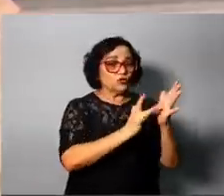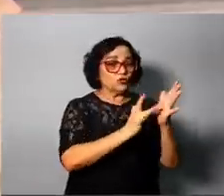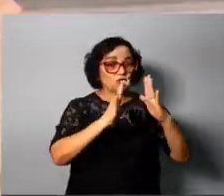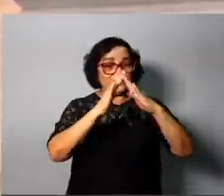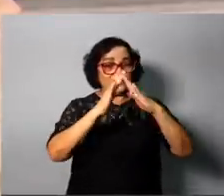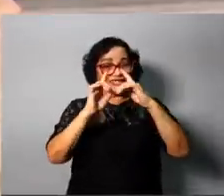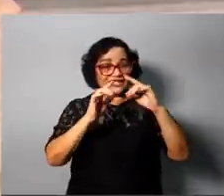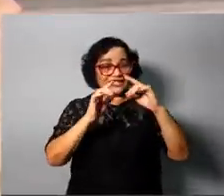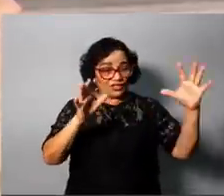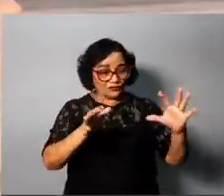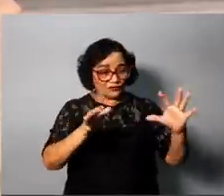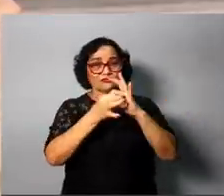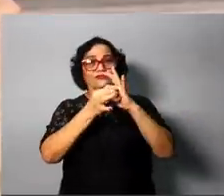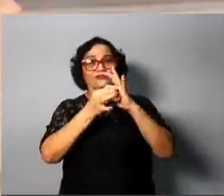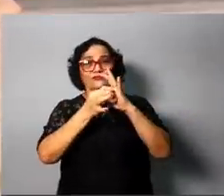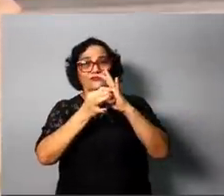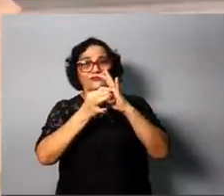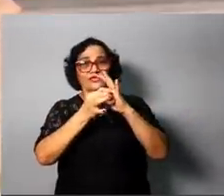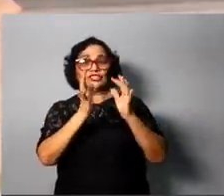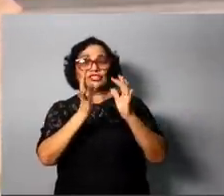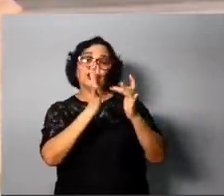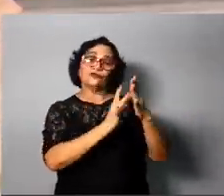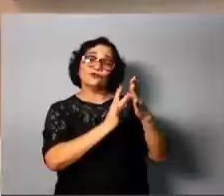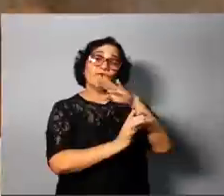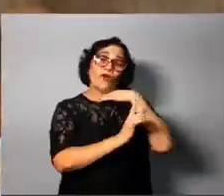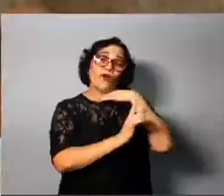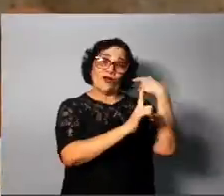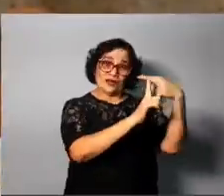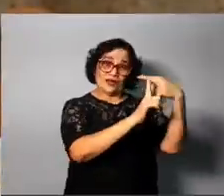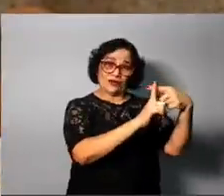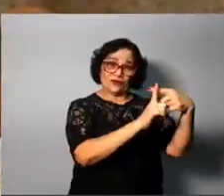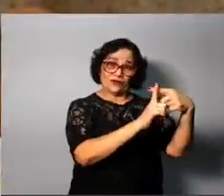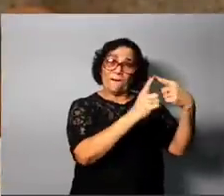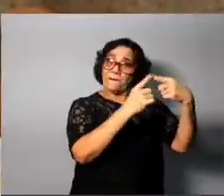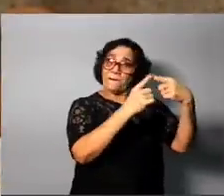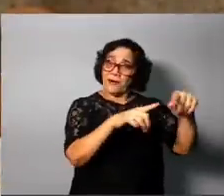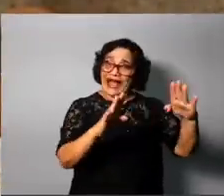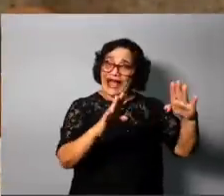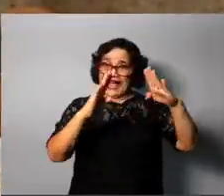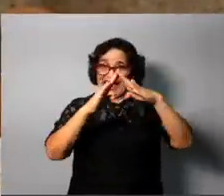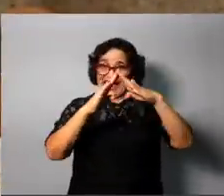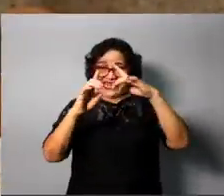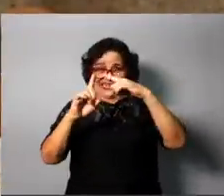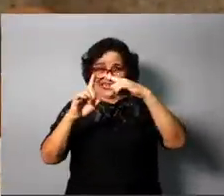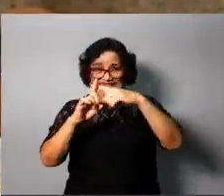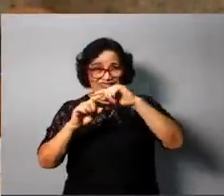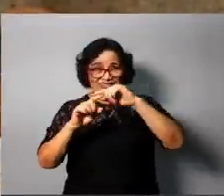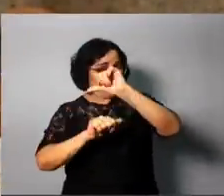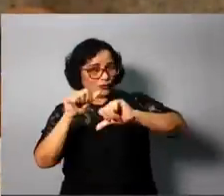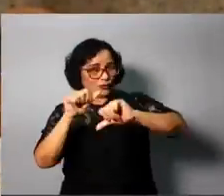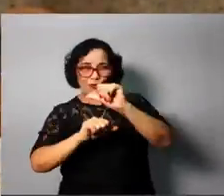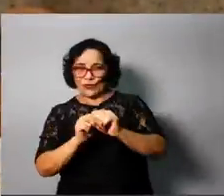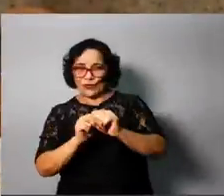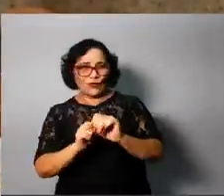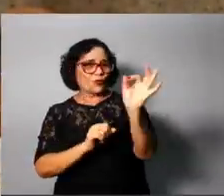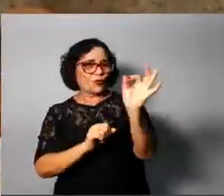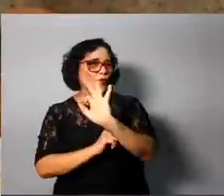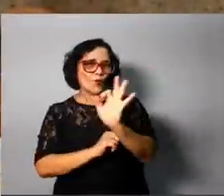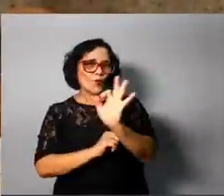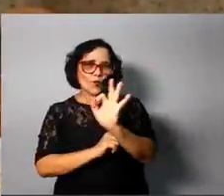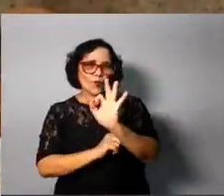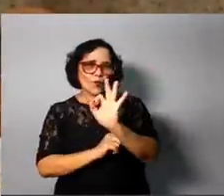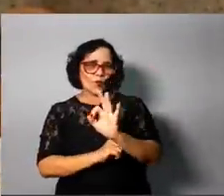Ele morreu na cruz, mas ela não o trocou com o outro. Ela